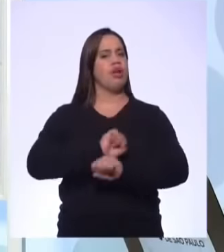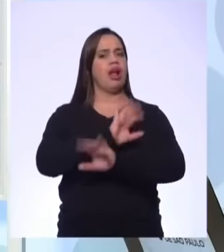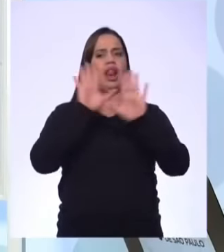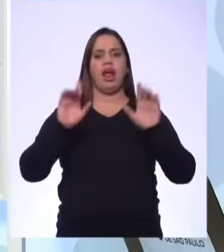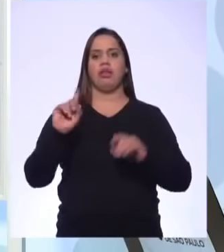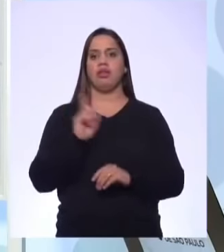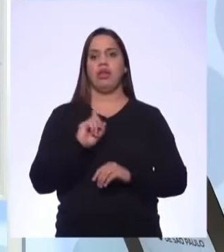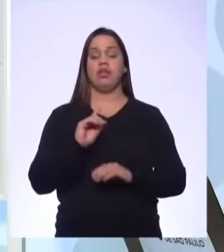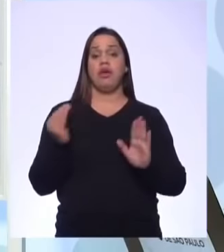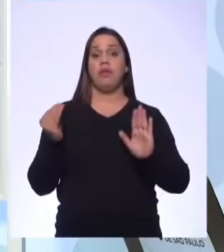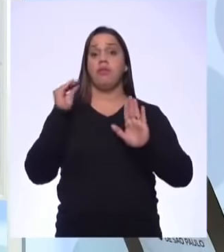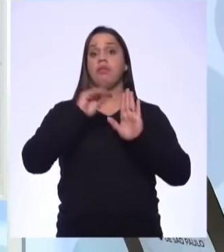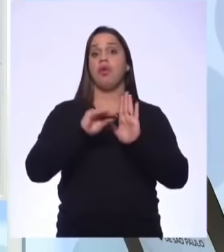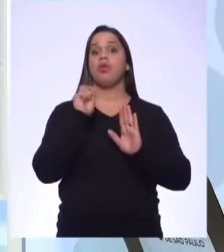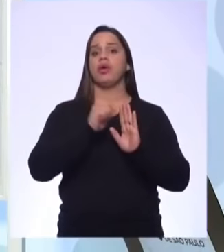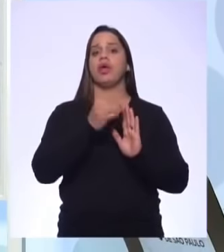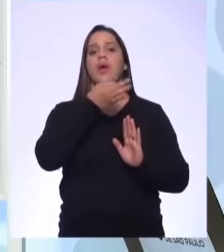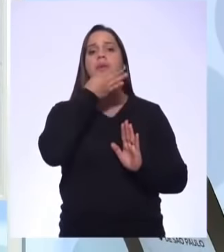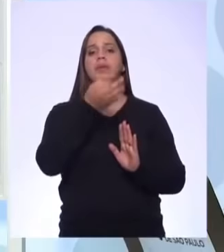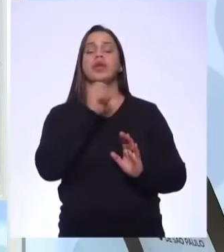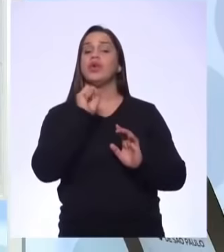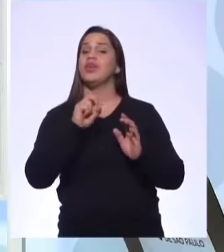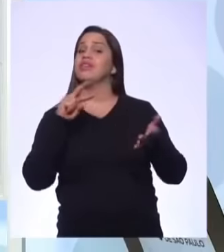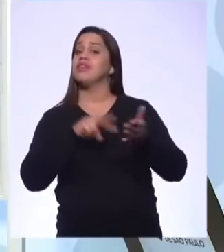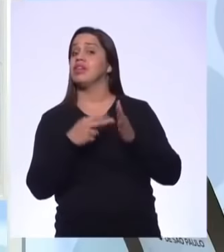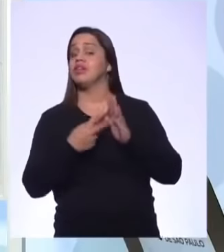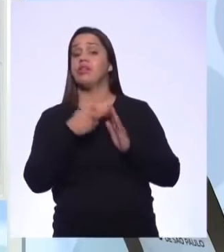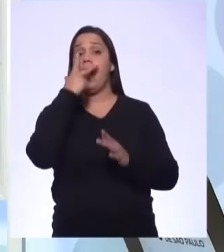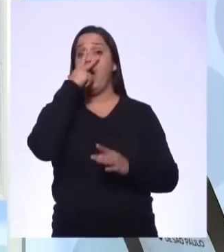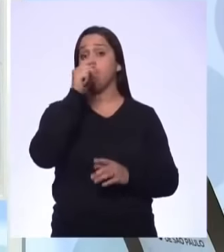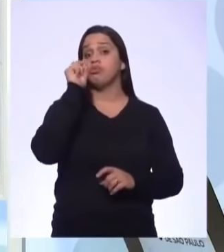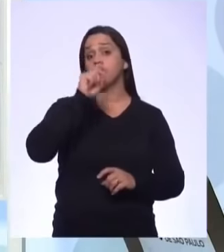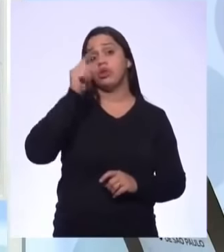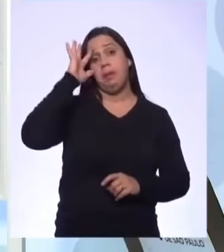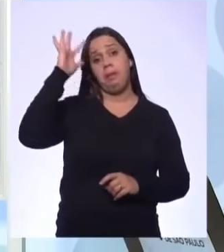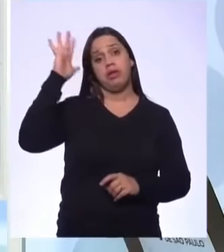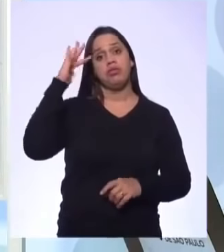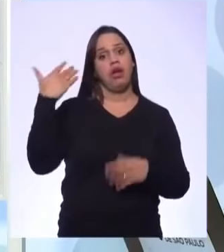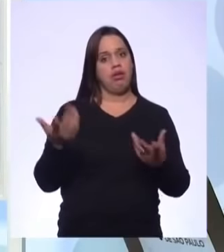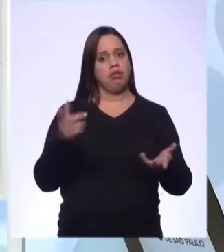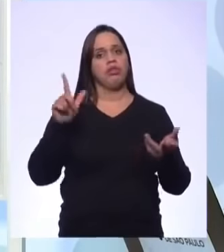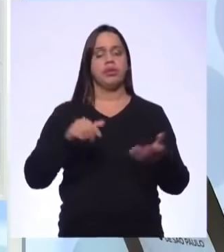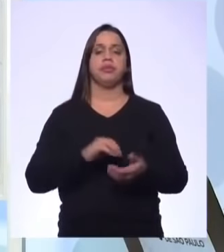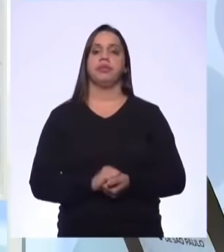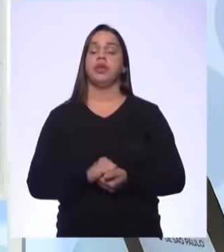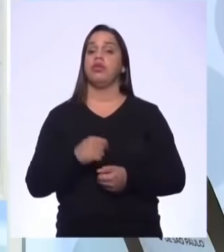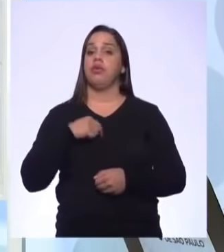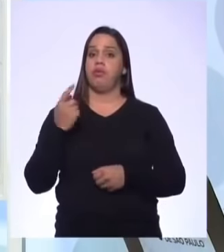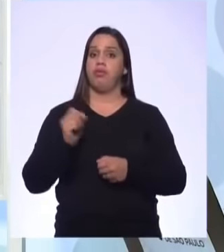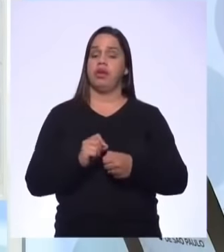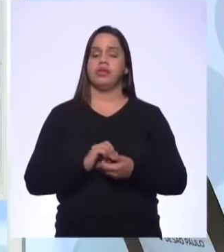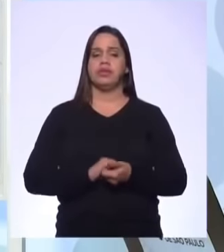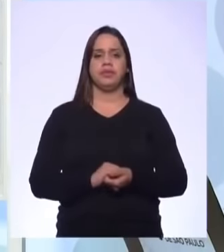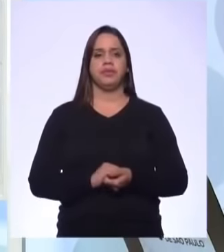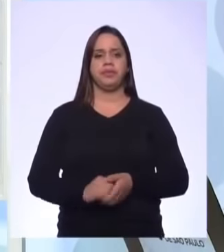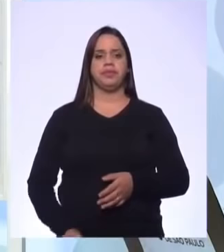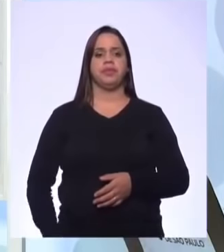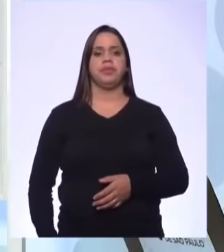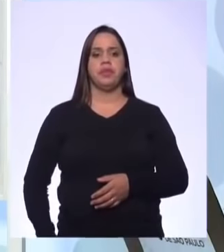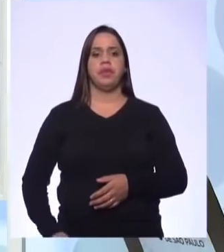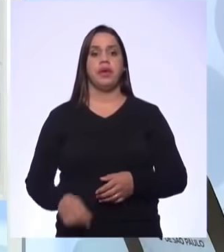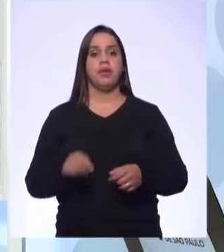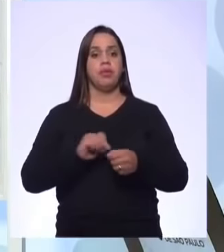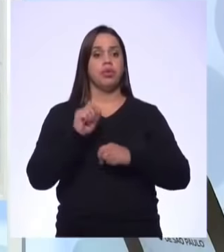sua opinião do que é aquilo ali. Tá? É o que nós vamos fazer inferência. Olha aqui. Células são geralmente